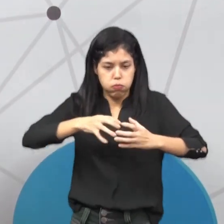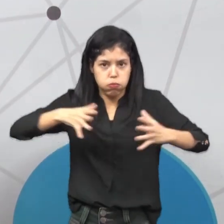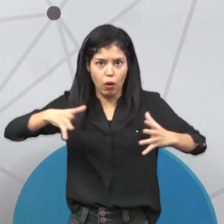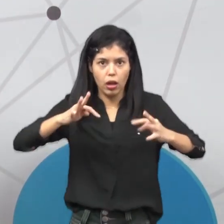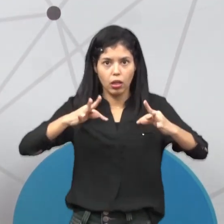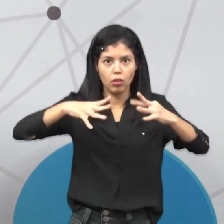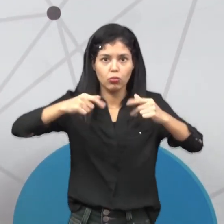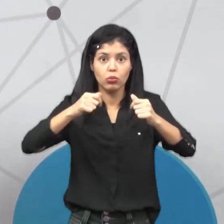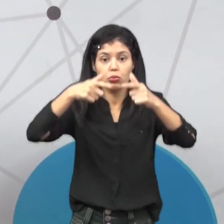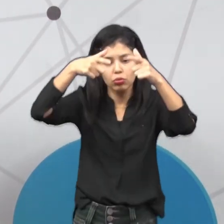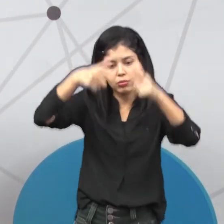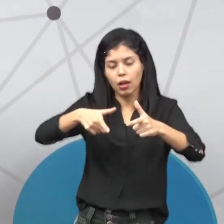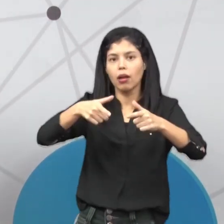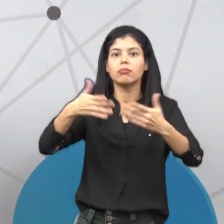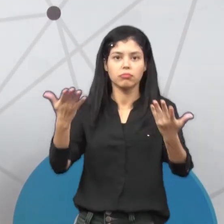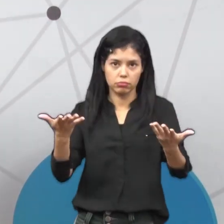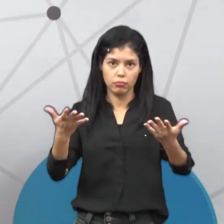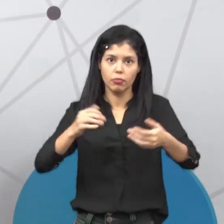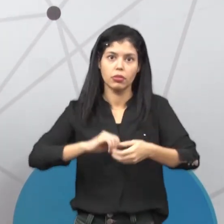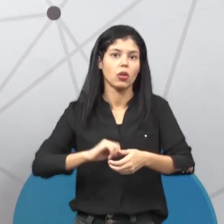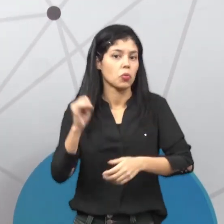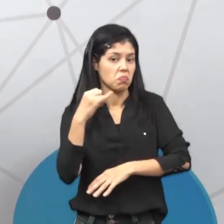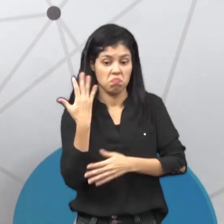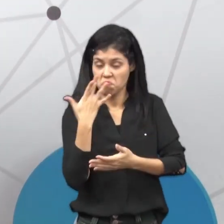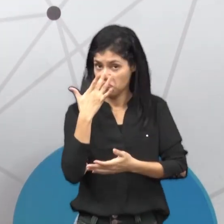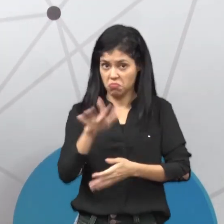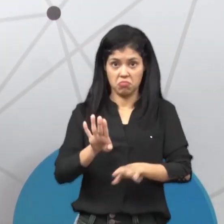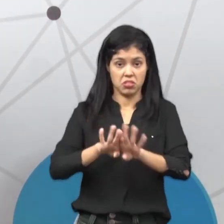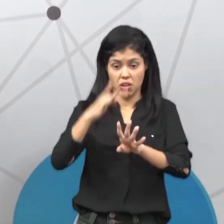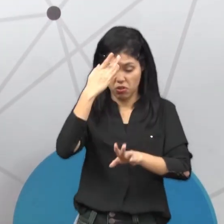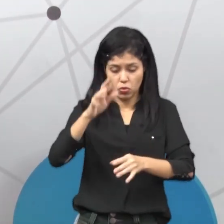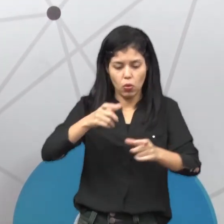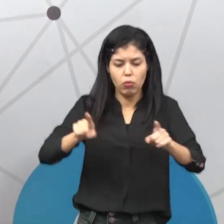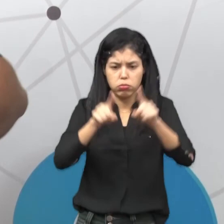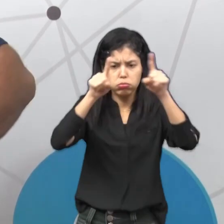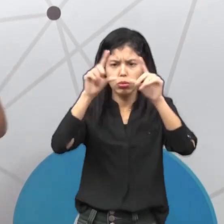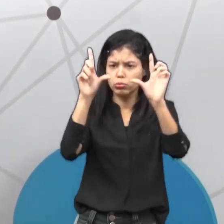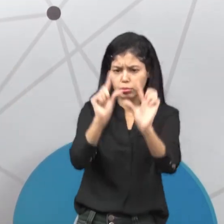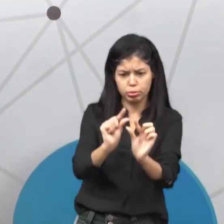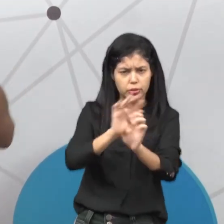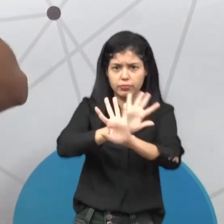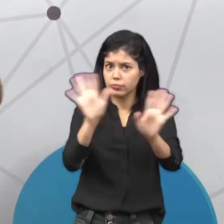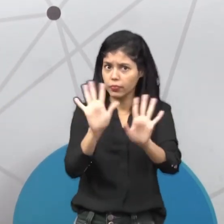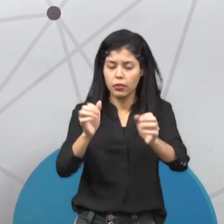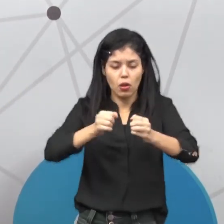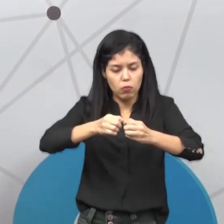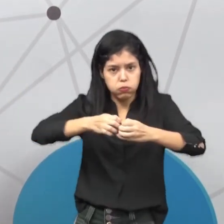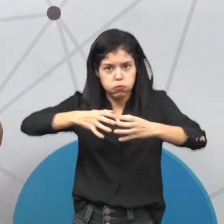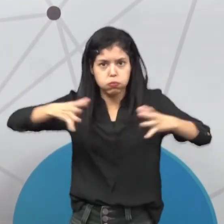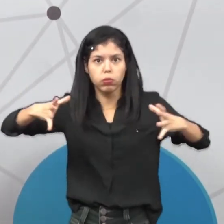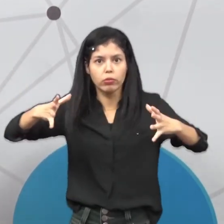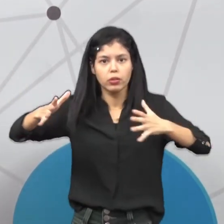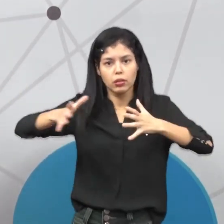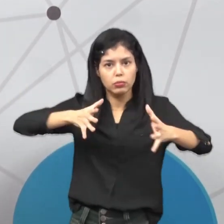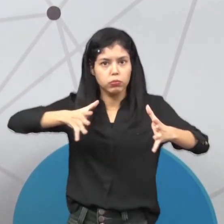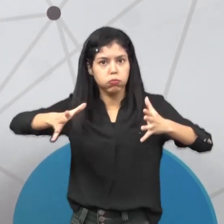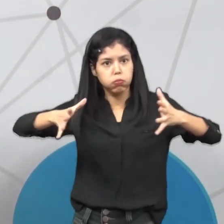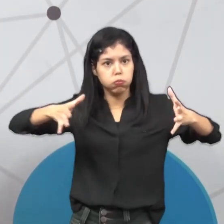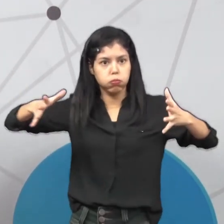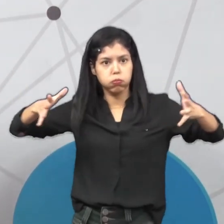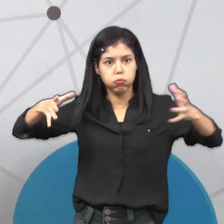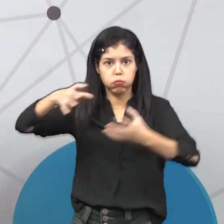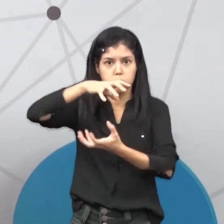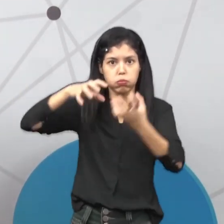expandir em todo o recipiente que ele está, não importando o formato, não importando o tamanho. Ele vai estar ali, as moléculas se movimentando por todo